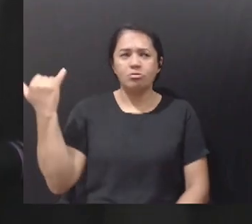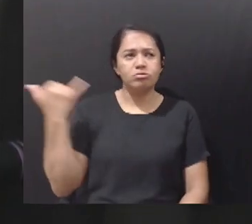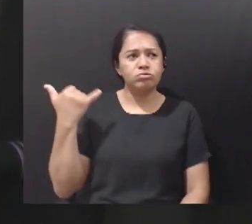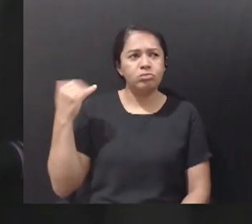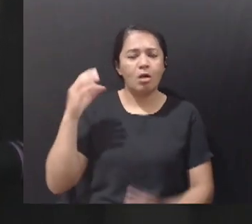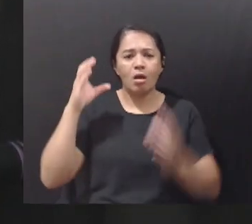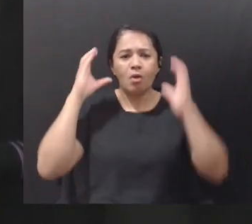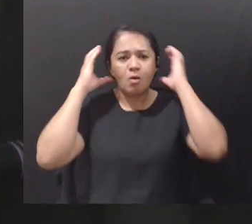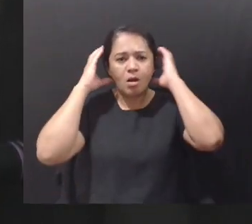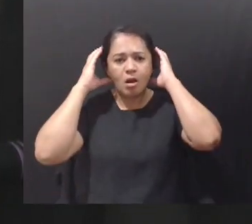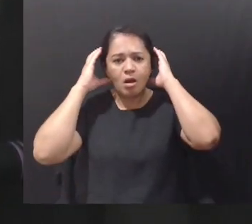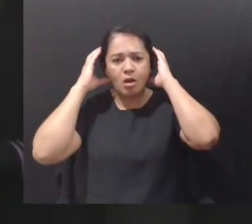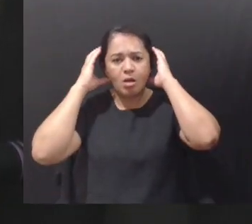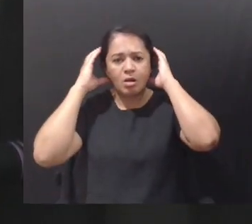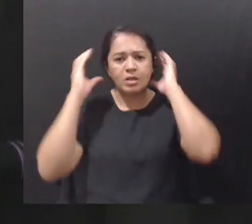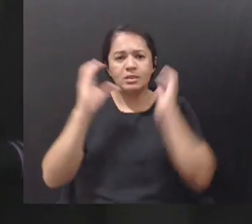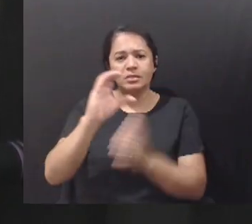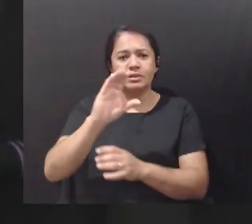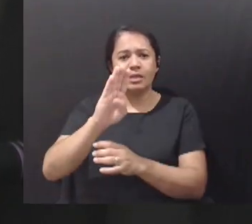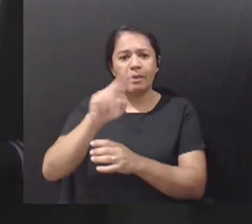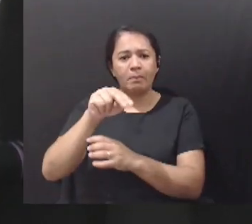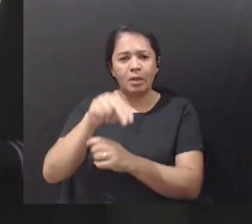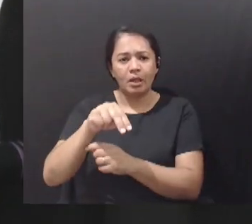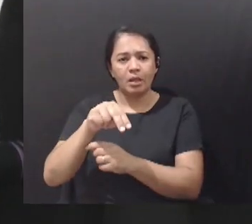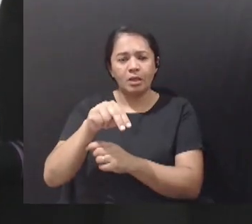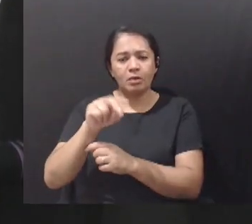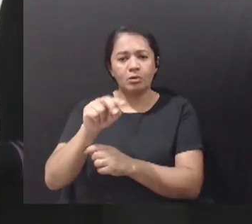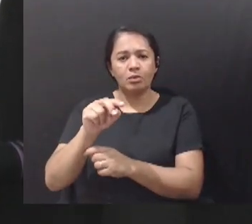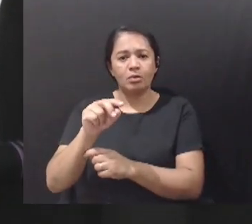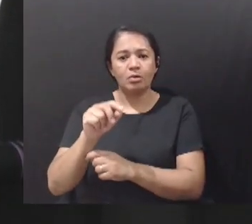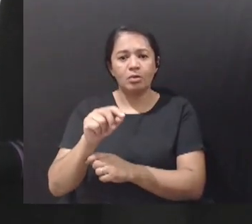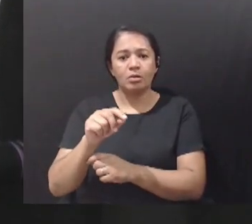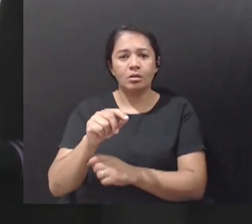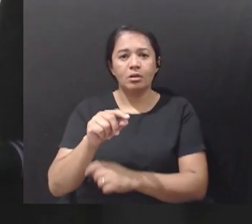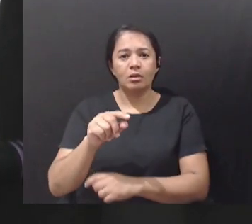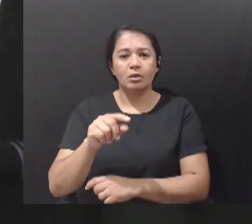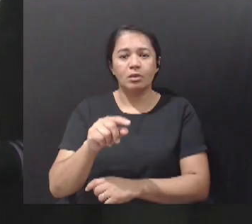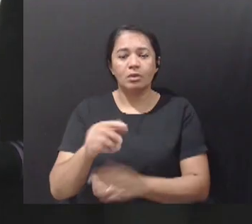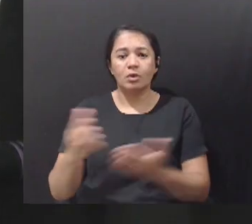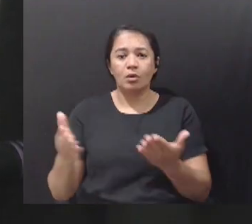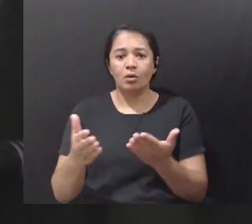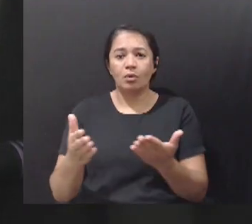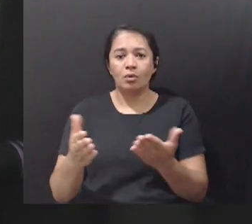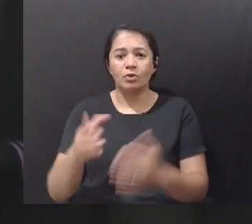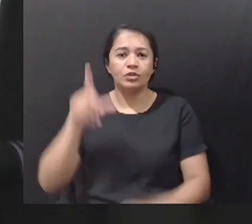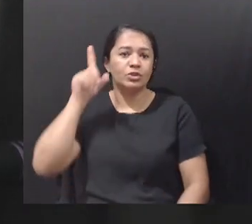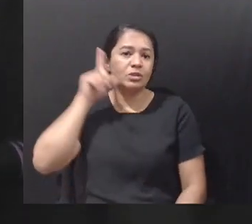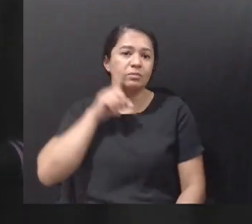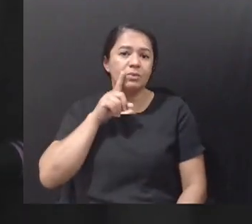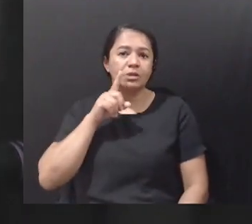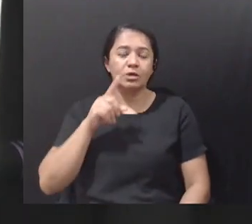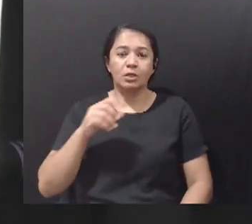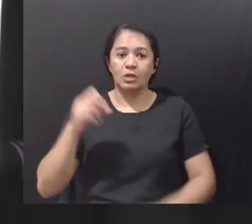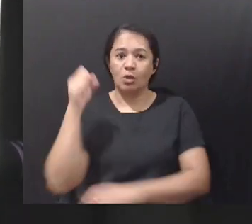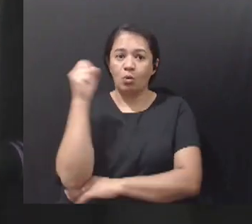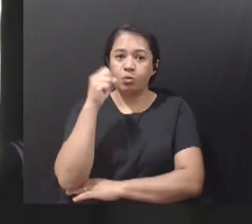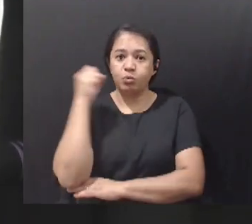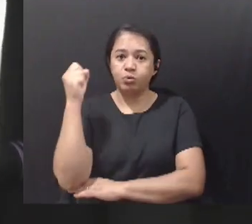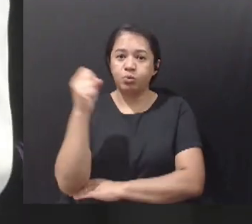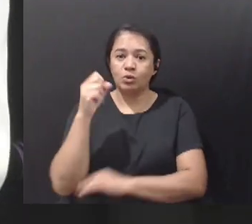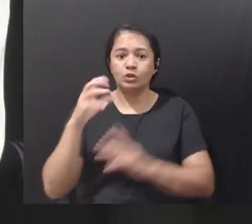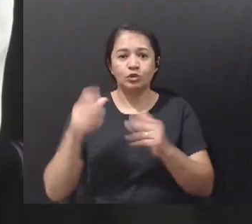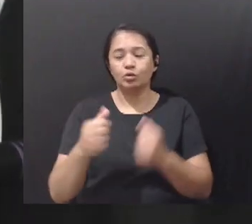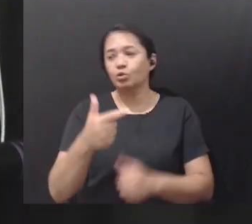na CBN, uma notícia de que em Americana hoje aconteceu um feminicídio muito grave. Como todos os outros são, né? Não